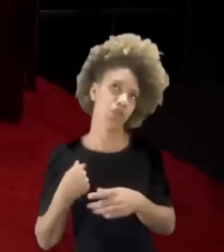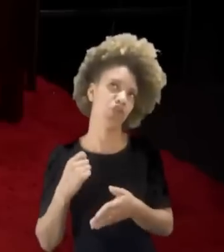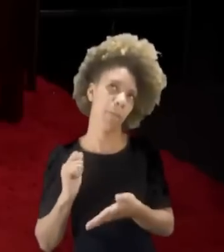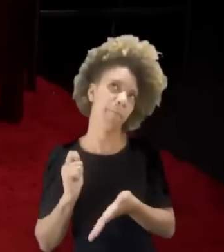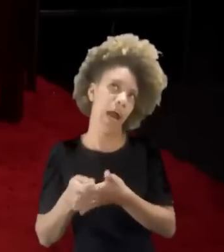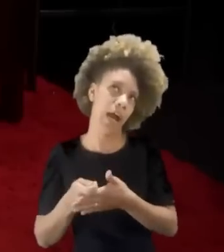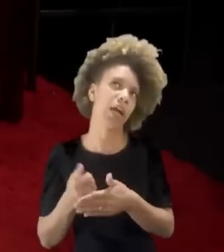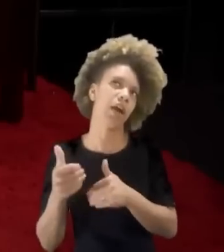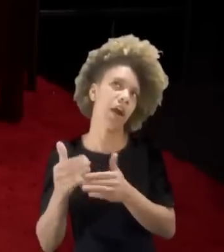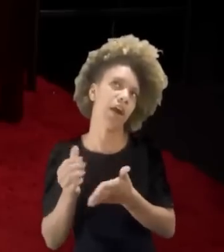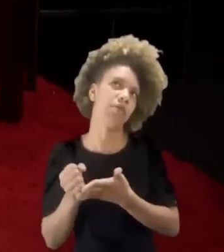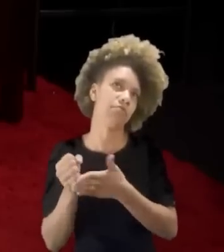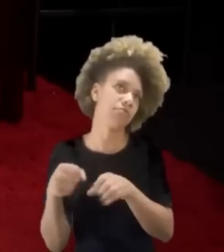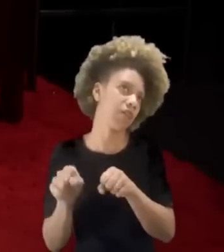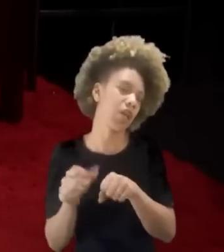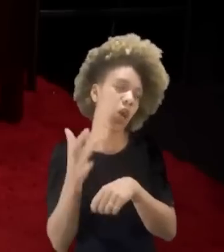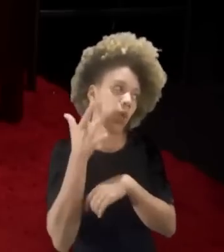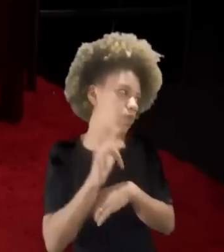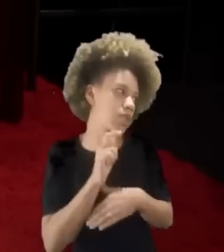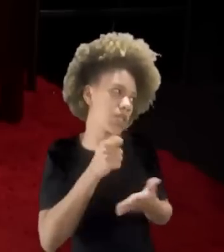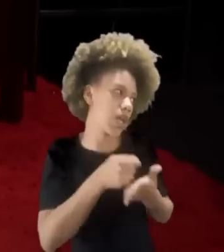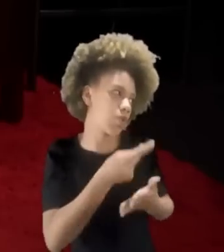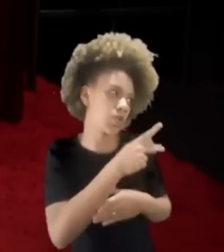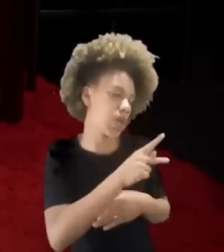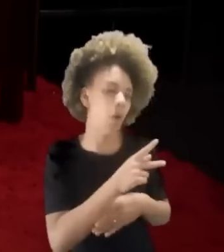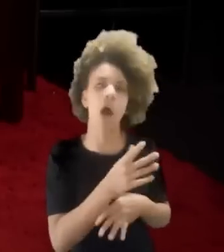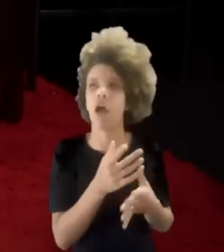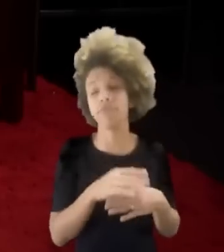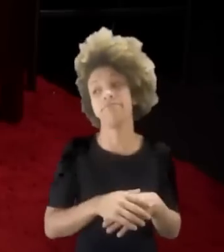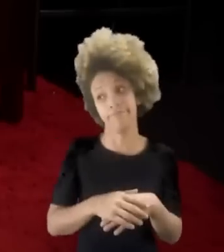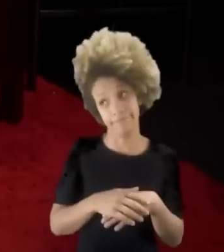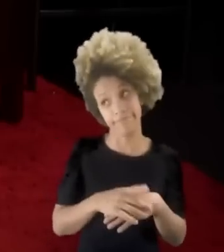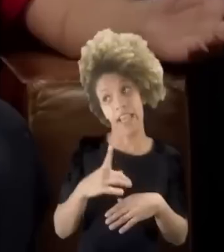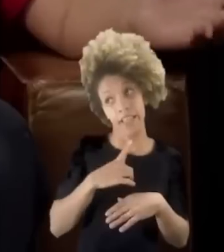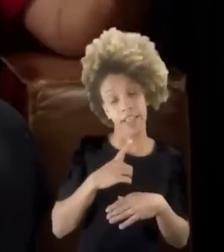Ah eu não sei quando você ganha entendeu colocar